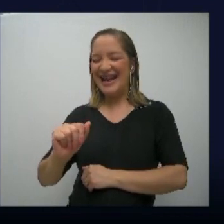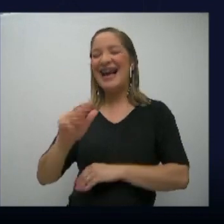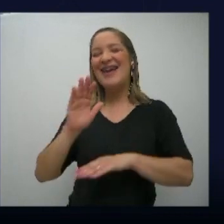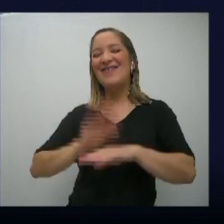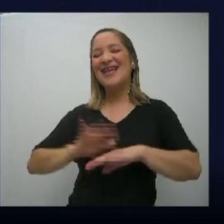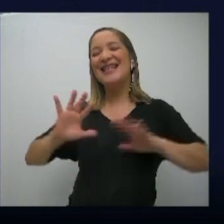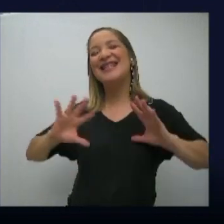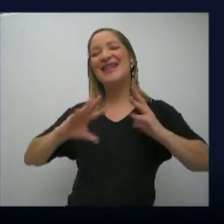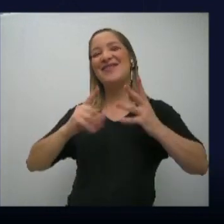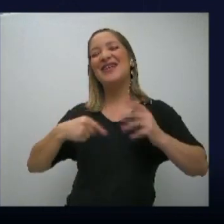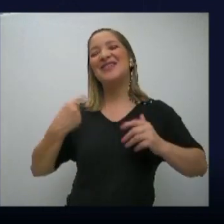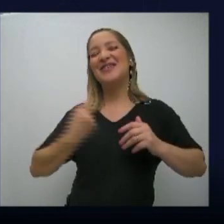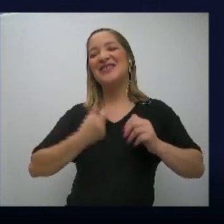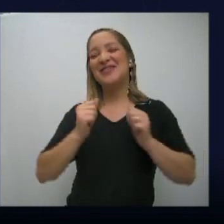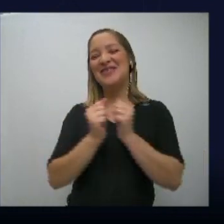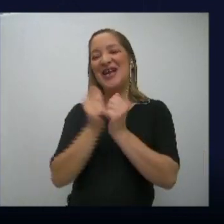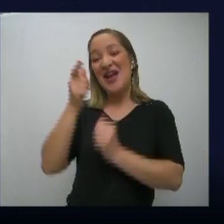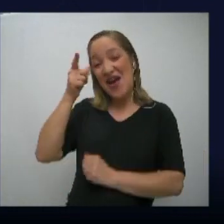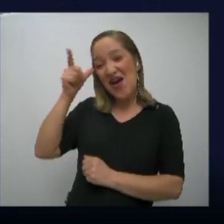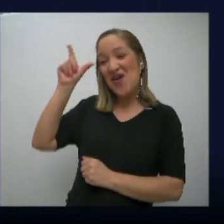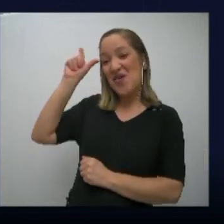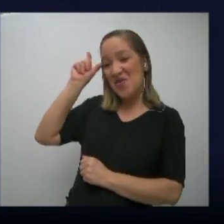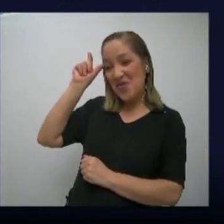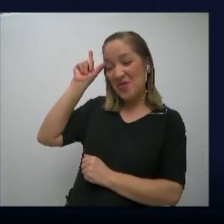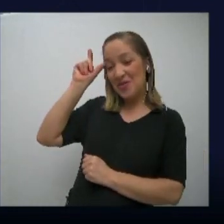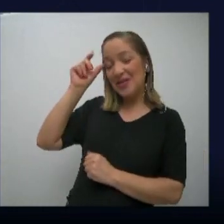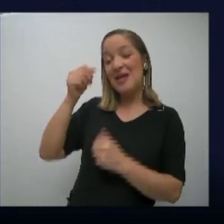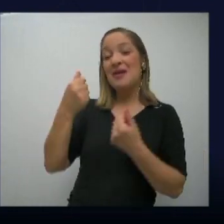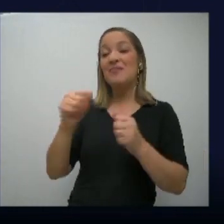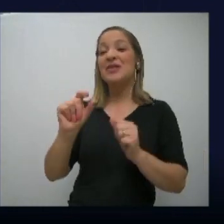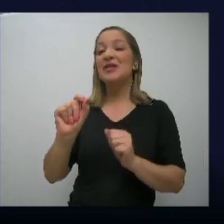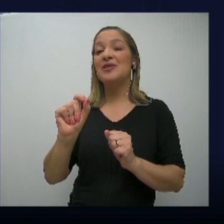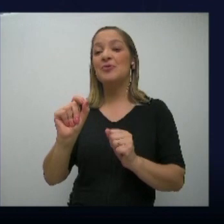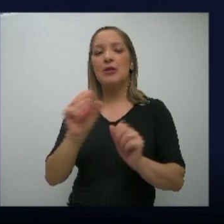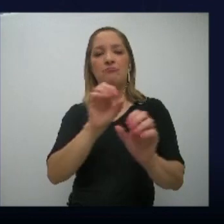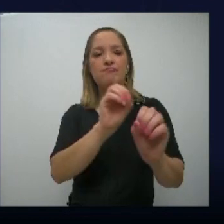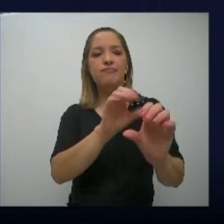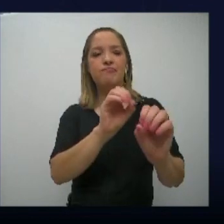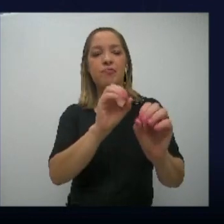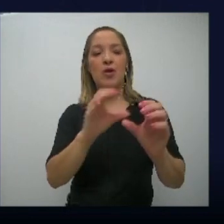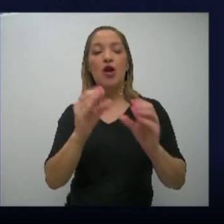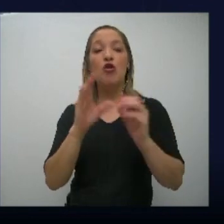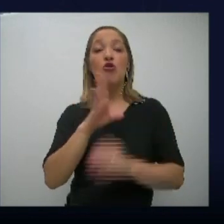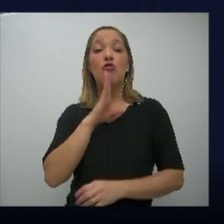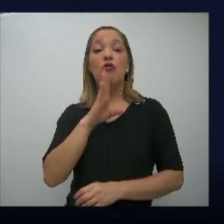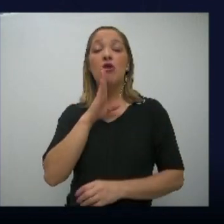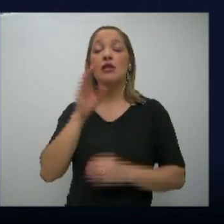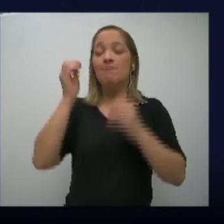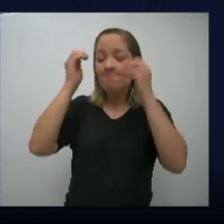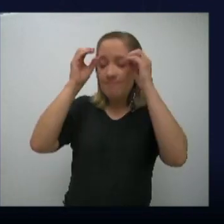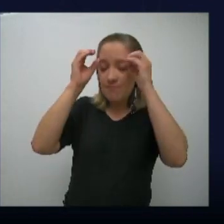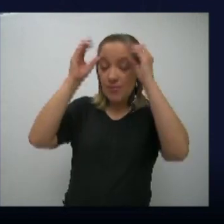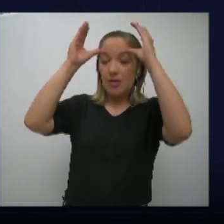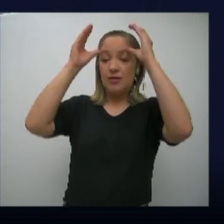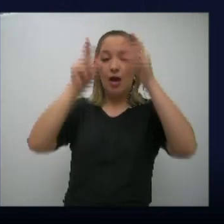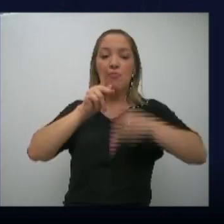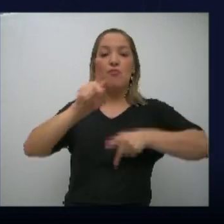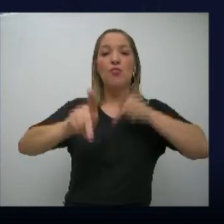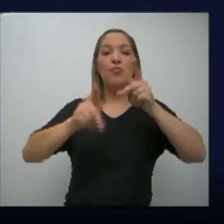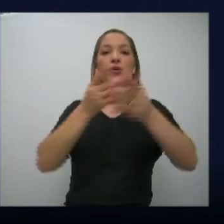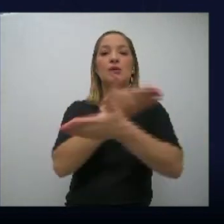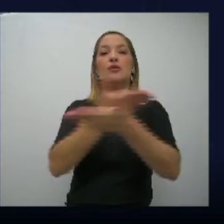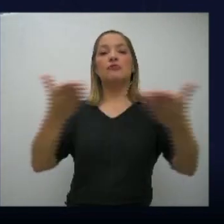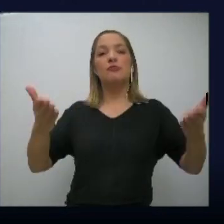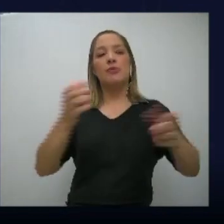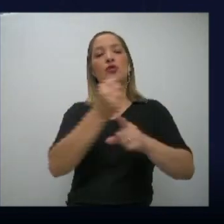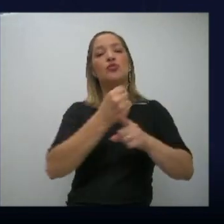e acho que é isso gente tem que a gente tem que a gente tem que levar conhecimento a população como todo na cada vez mais isso ou Isso vai